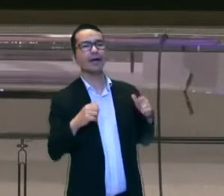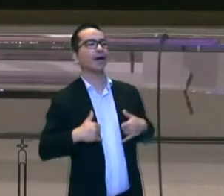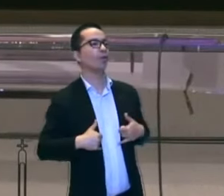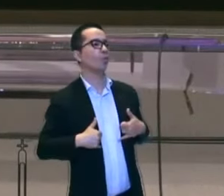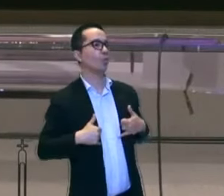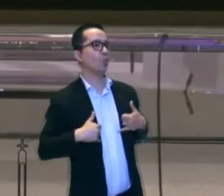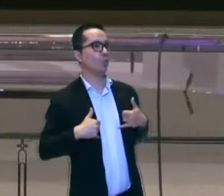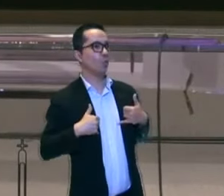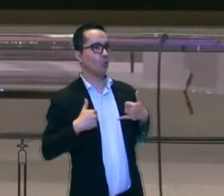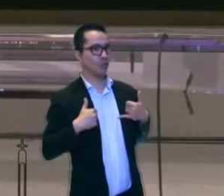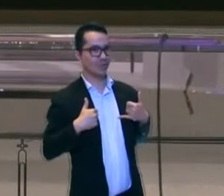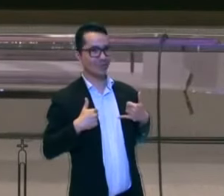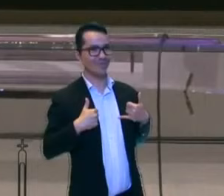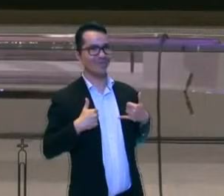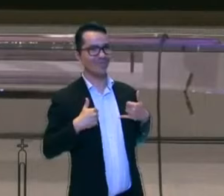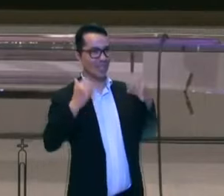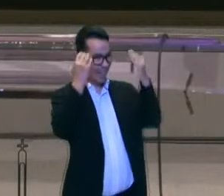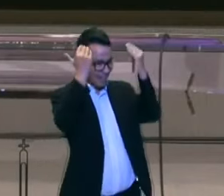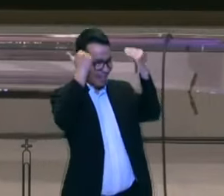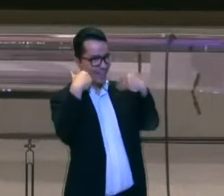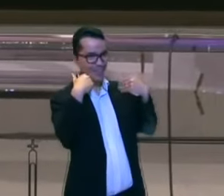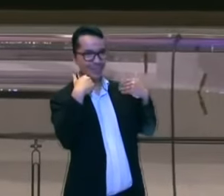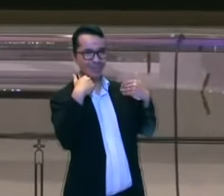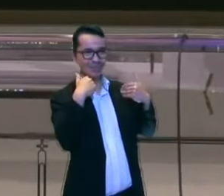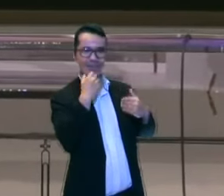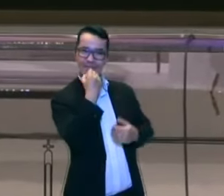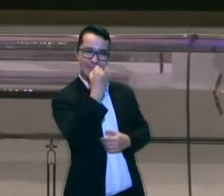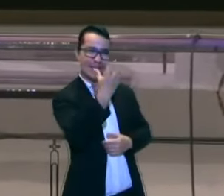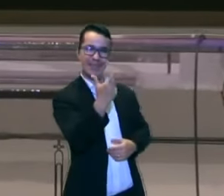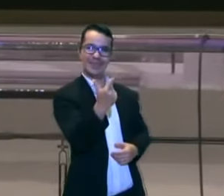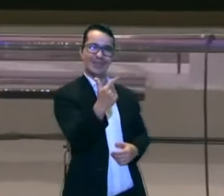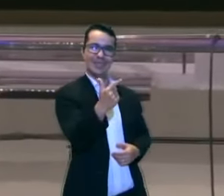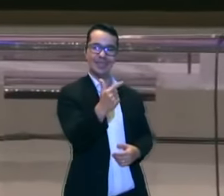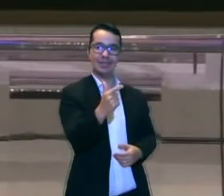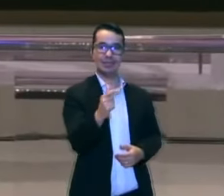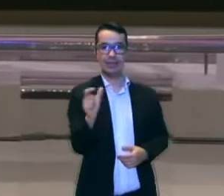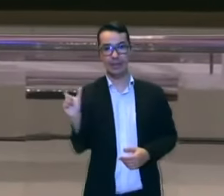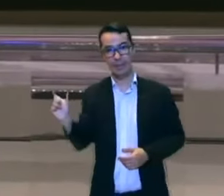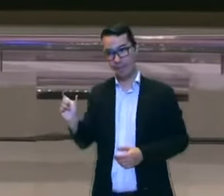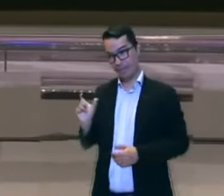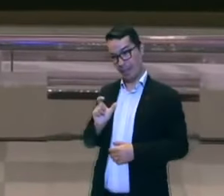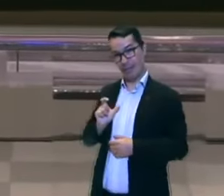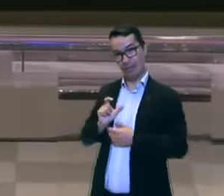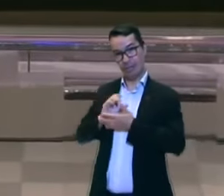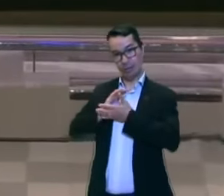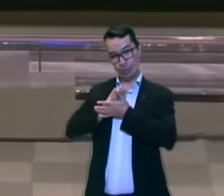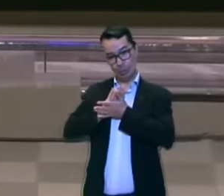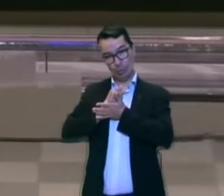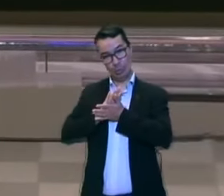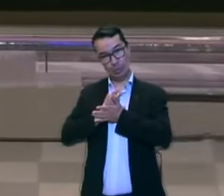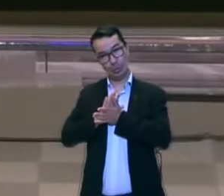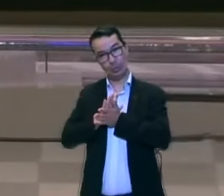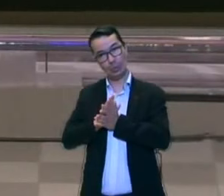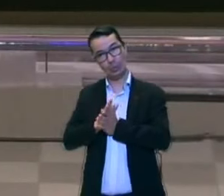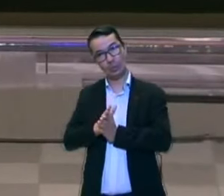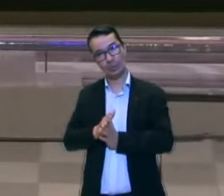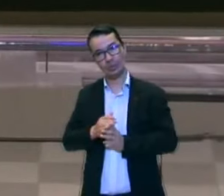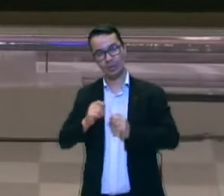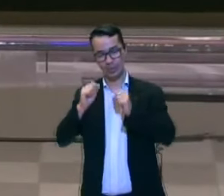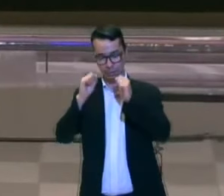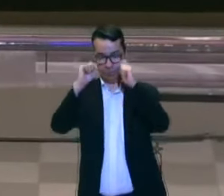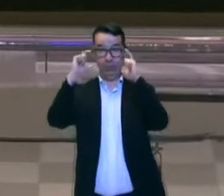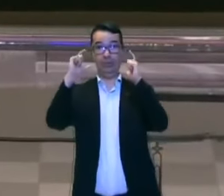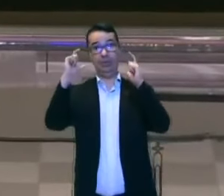com o tempo, aquilo que havia acontecido foi o consumindo por dentro. Ele acordava pensando naquilo,